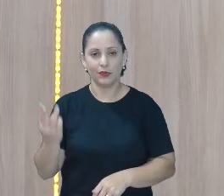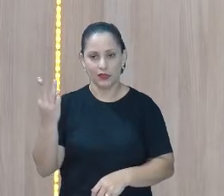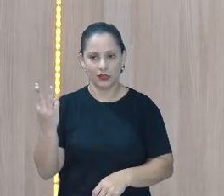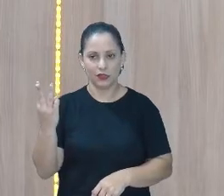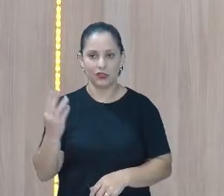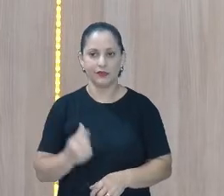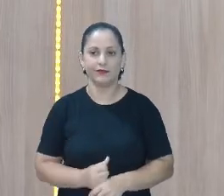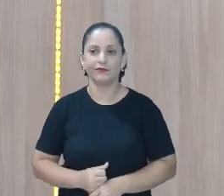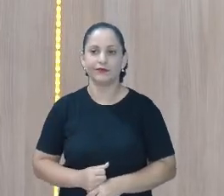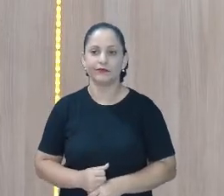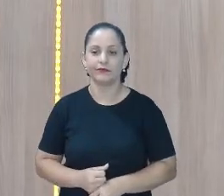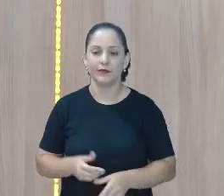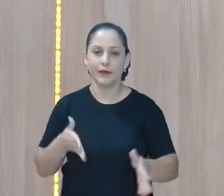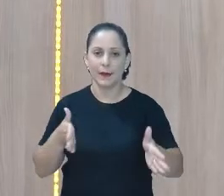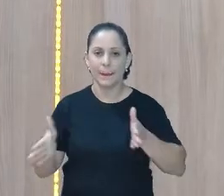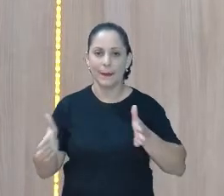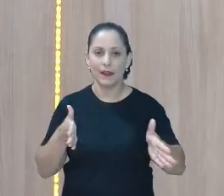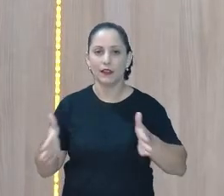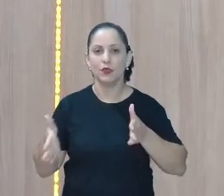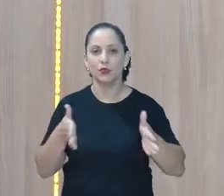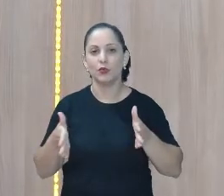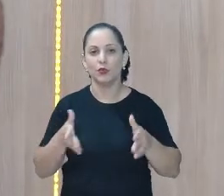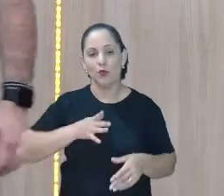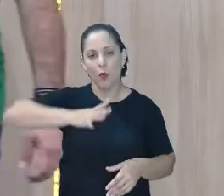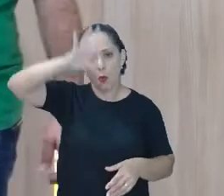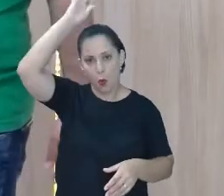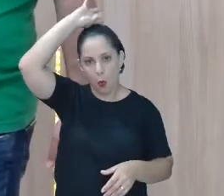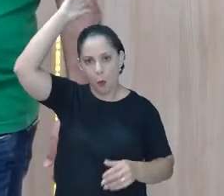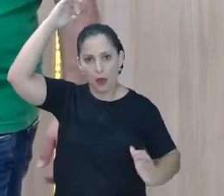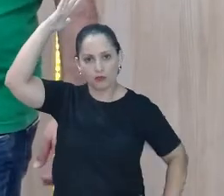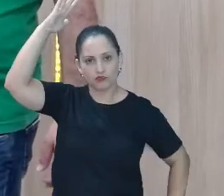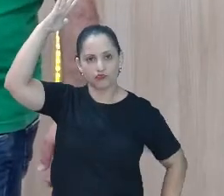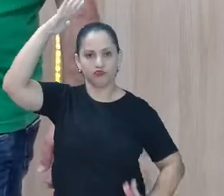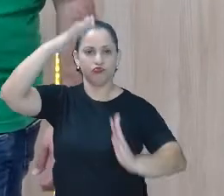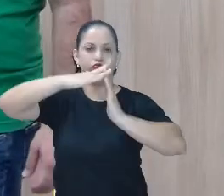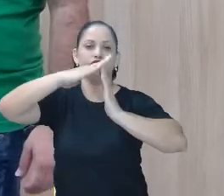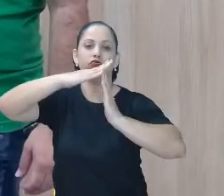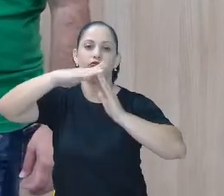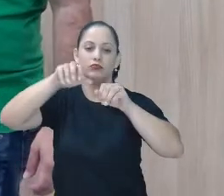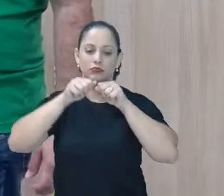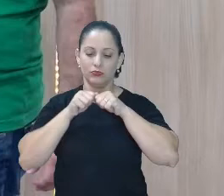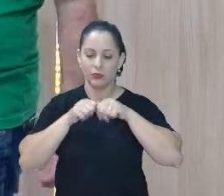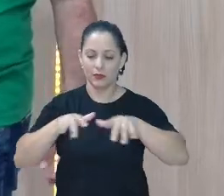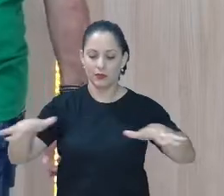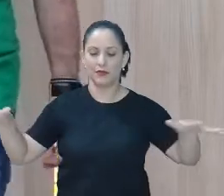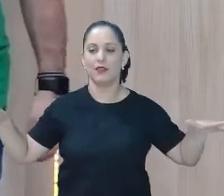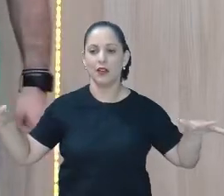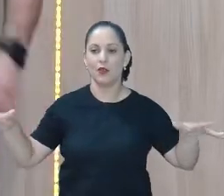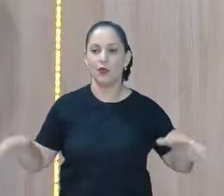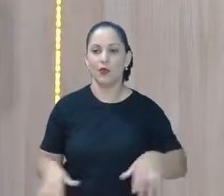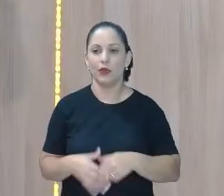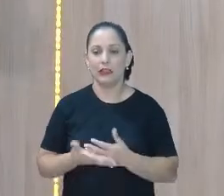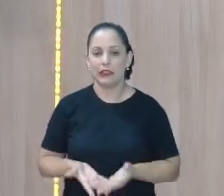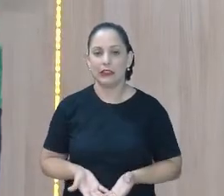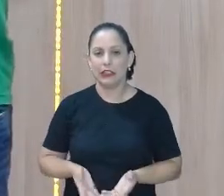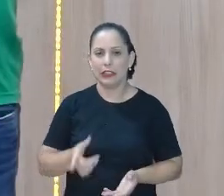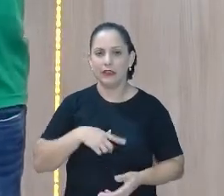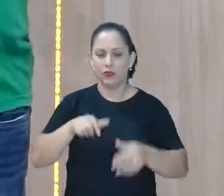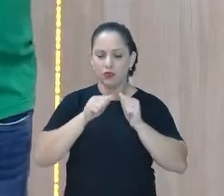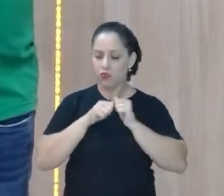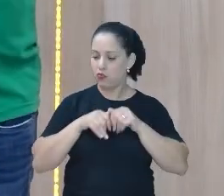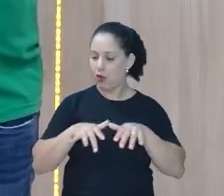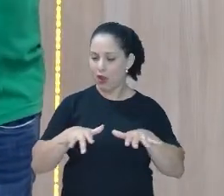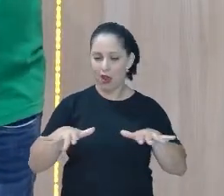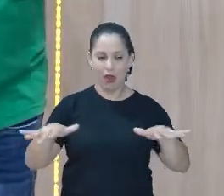entre esse período aqui, Roma chegou ao auge de sua expansão territorial, né, ou seja, o auge da